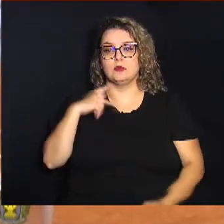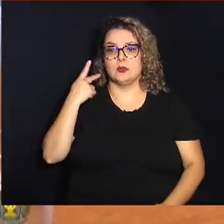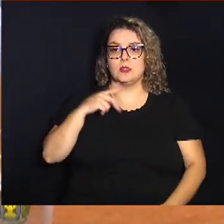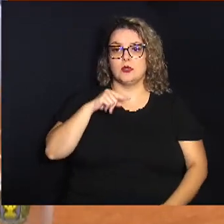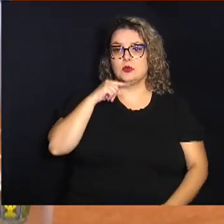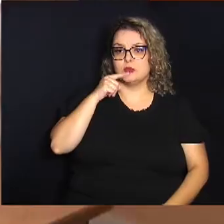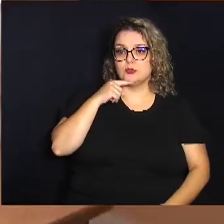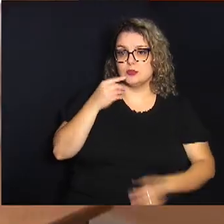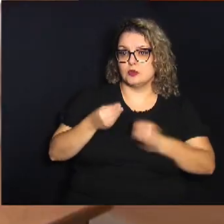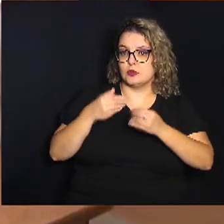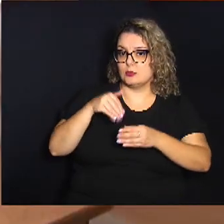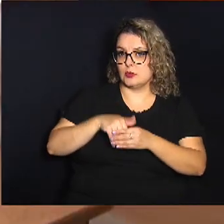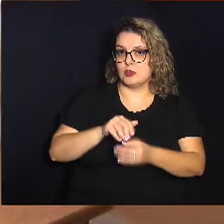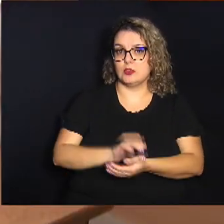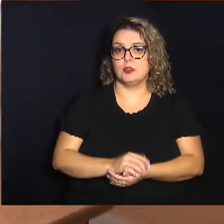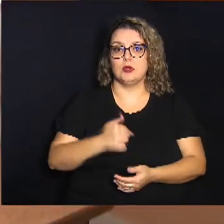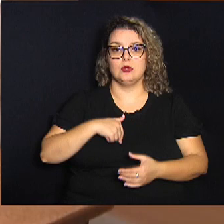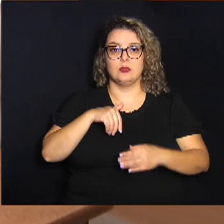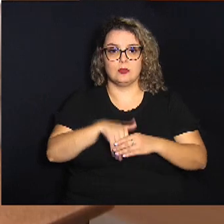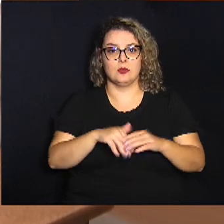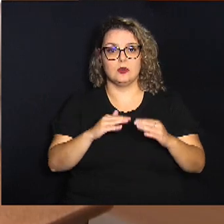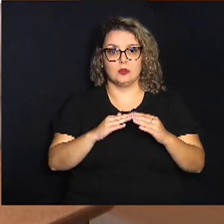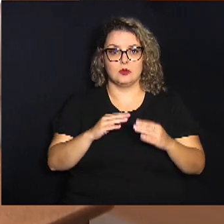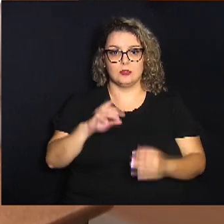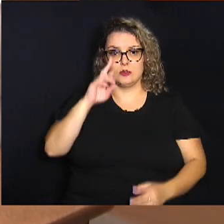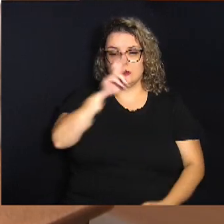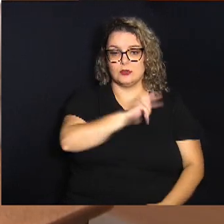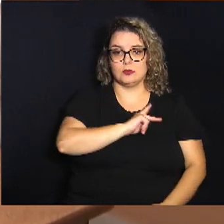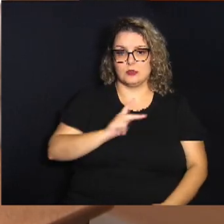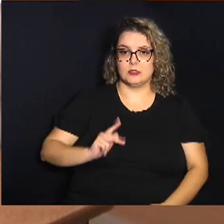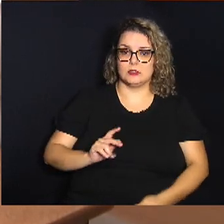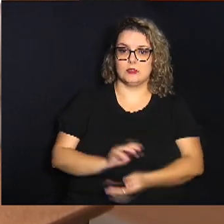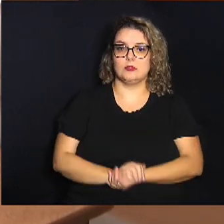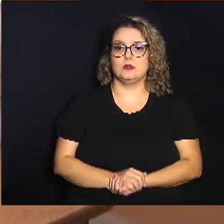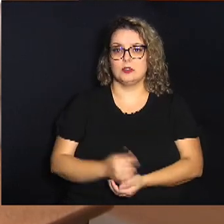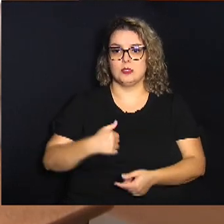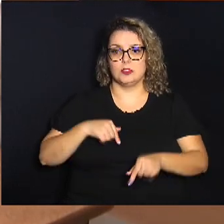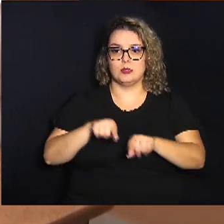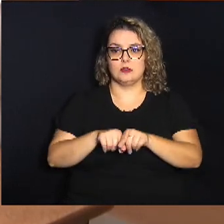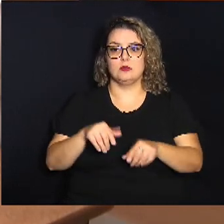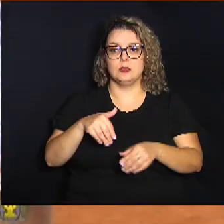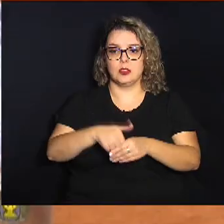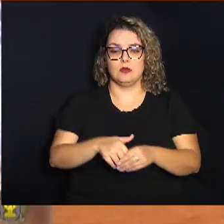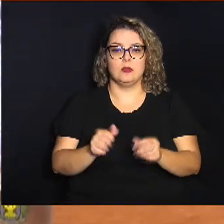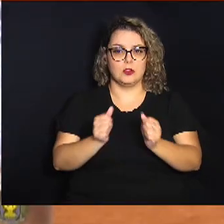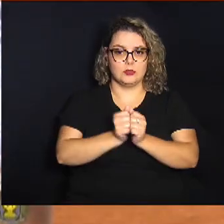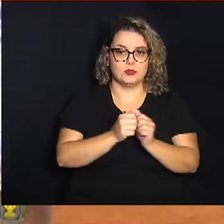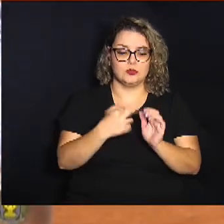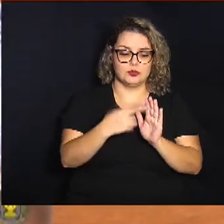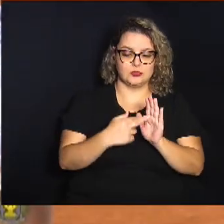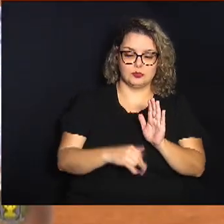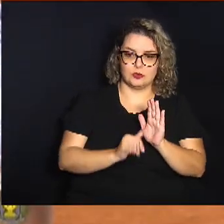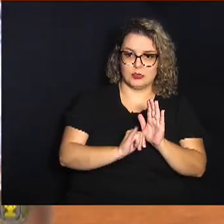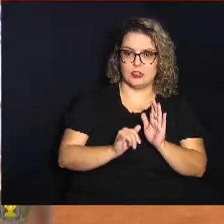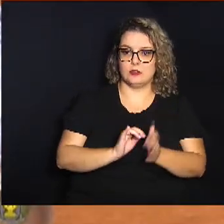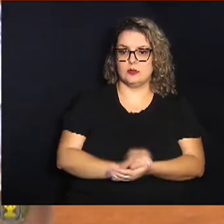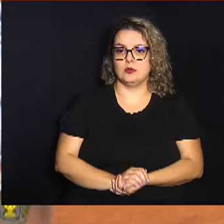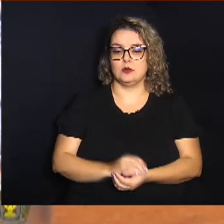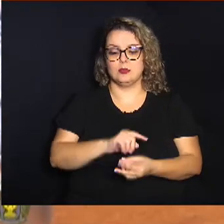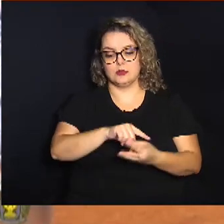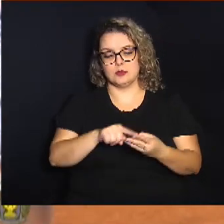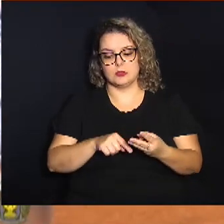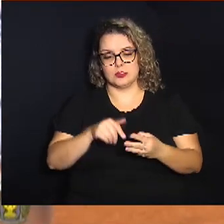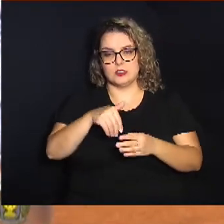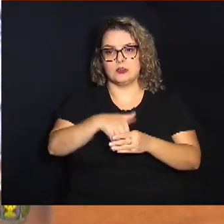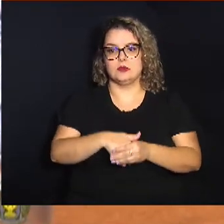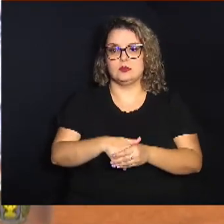Magoga como vota. O voto é favorável, presidente. Eu também acompanho o relator, voto favorável, com três votos